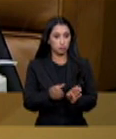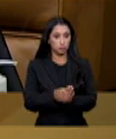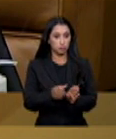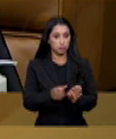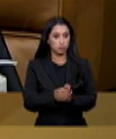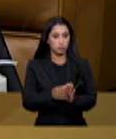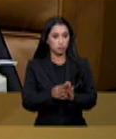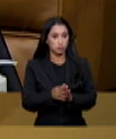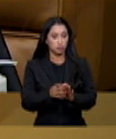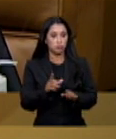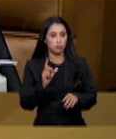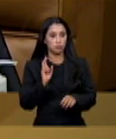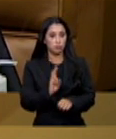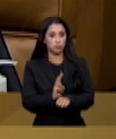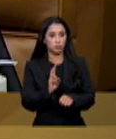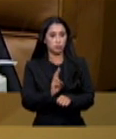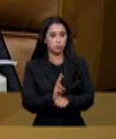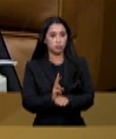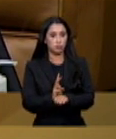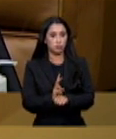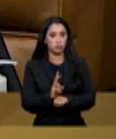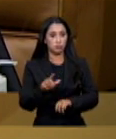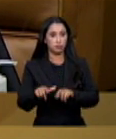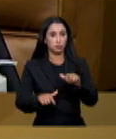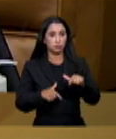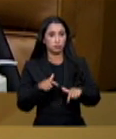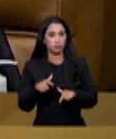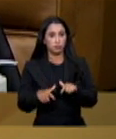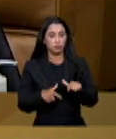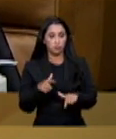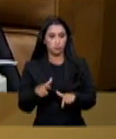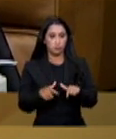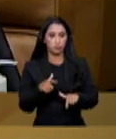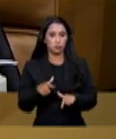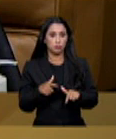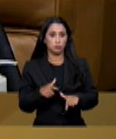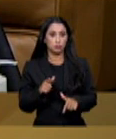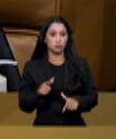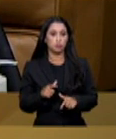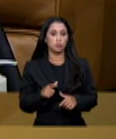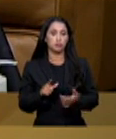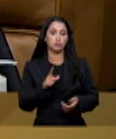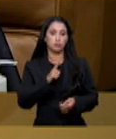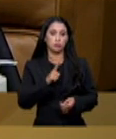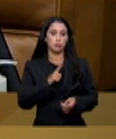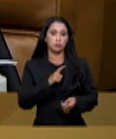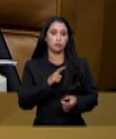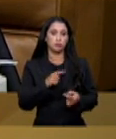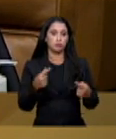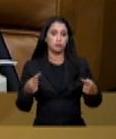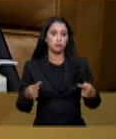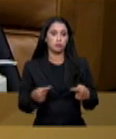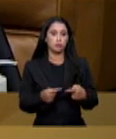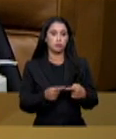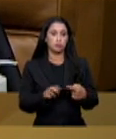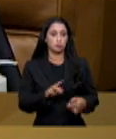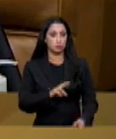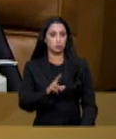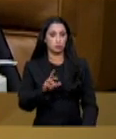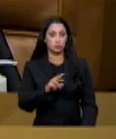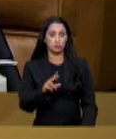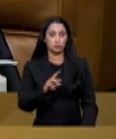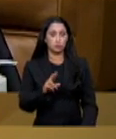a regular a proteção desses serviços e, evidentemente, nesta medida, não se